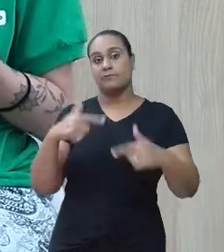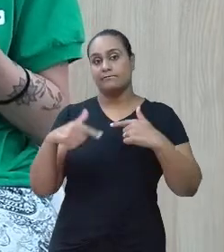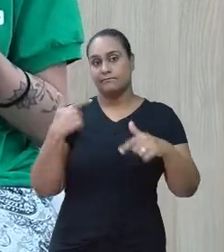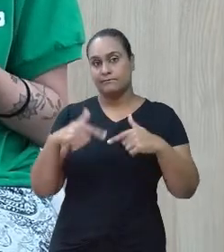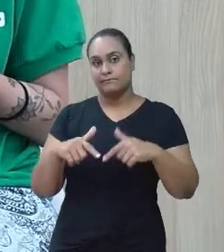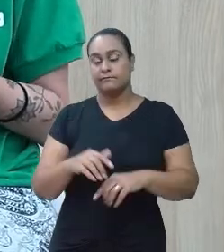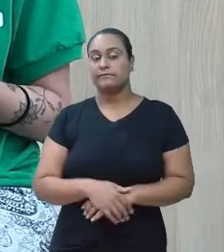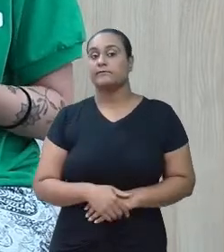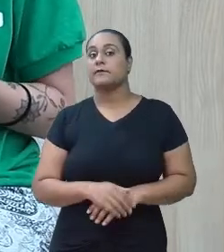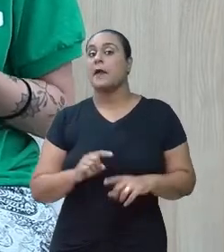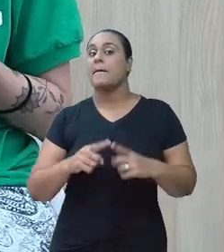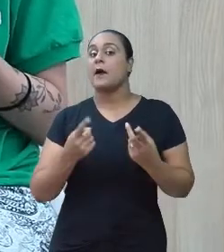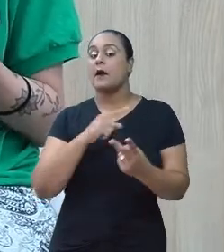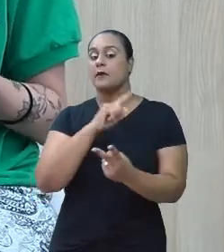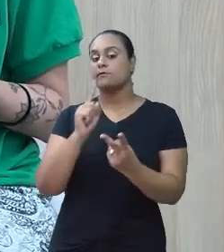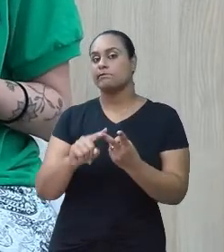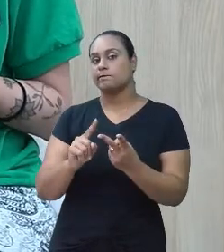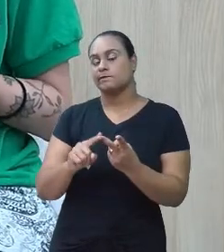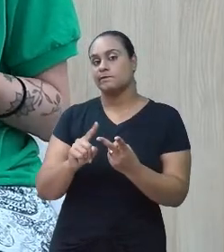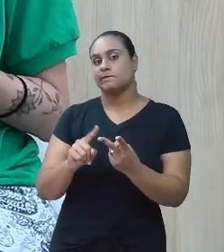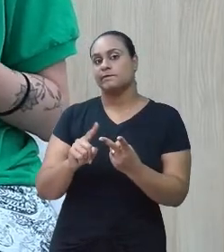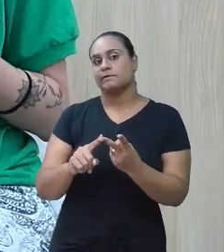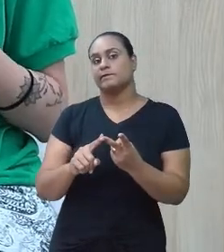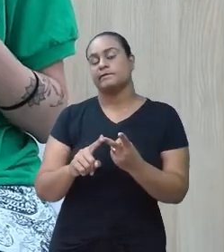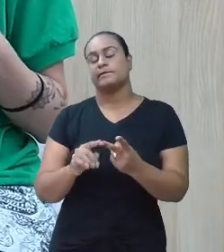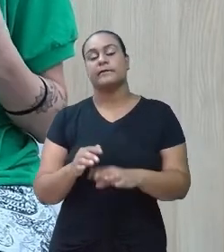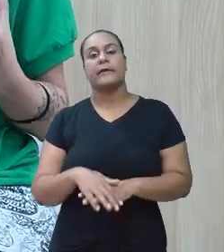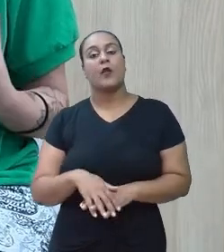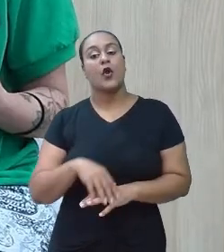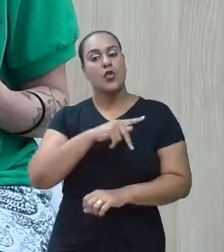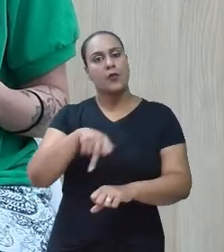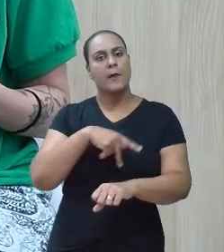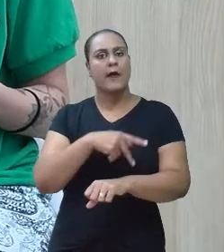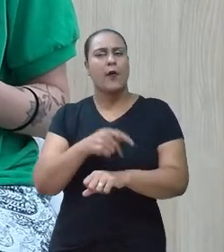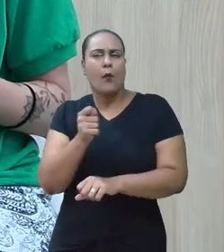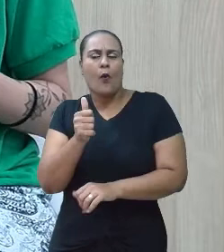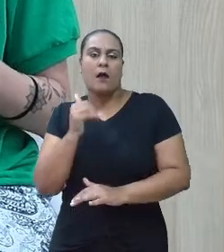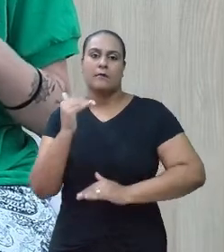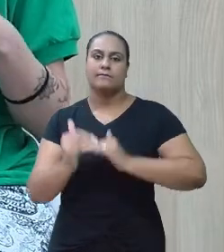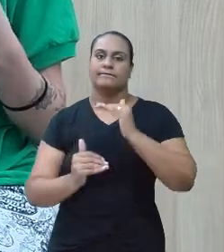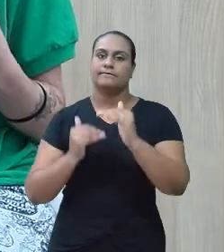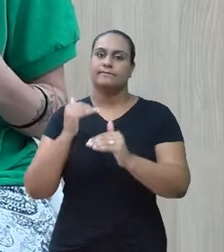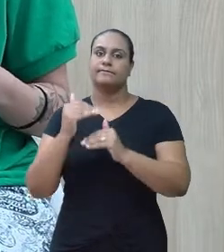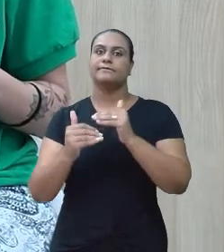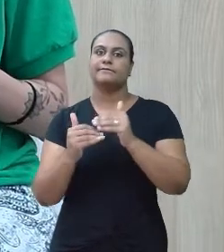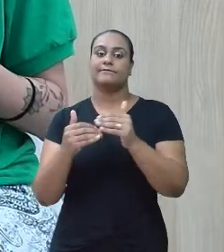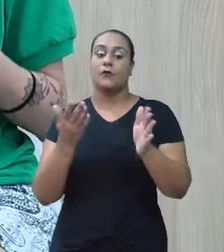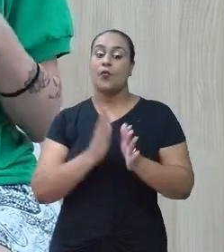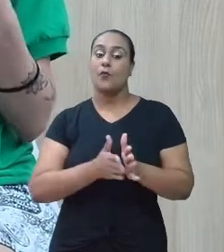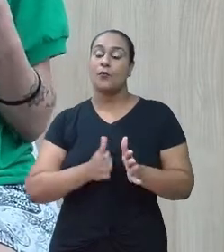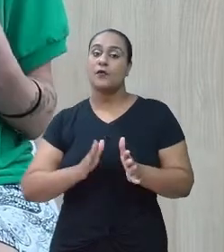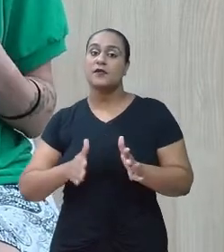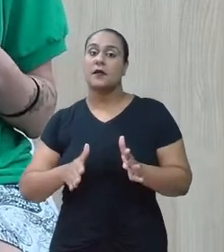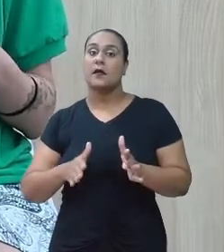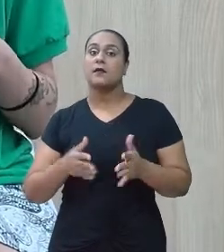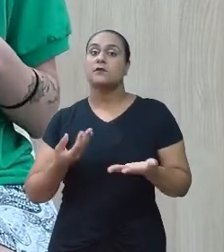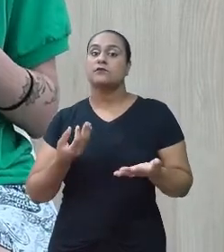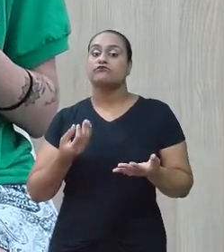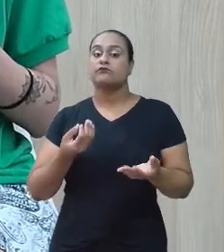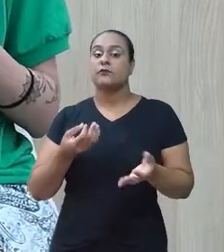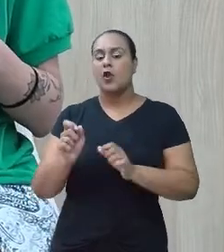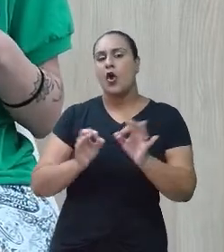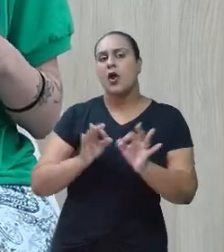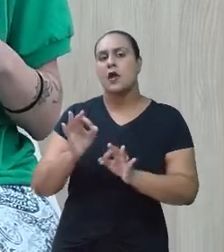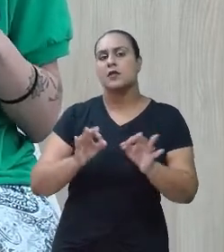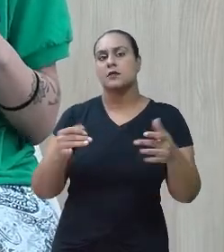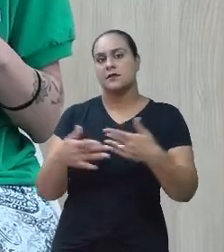Já no processo dos países subdesenvolvidos, esse crescimento das cidades, essa urbanização se dá de uma